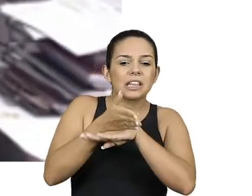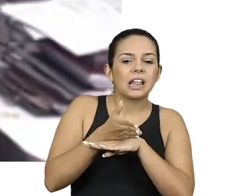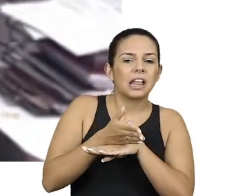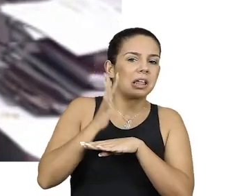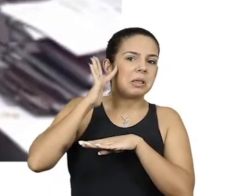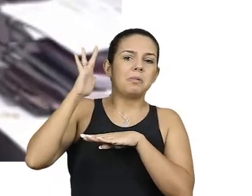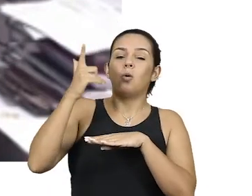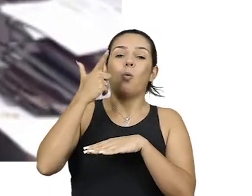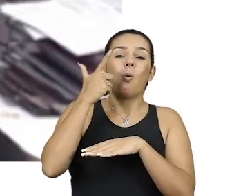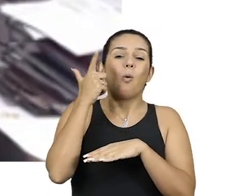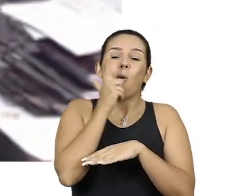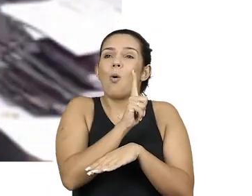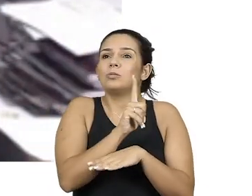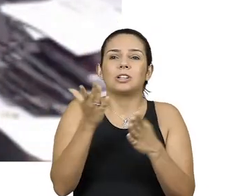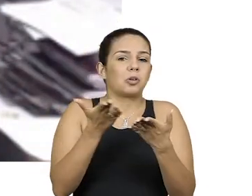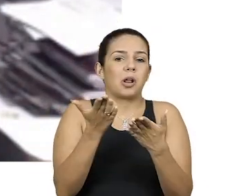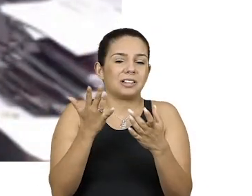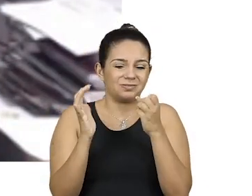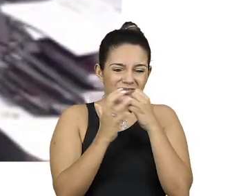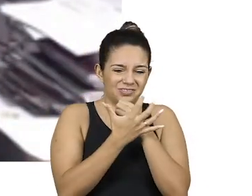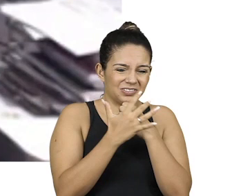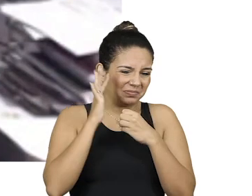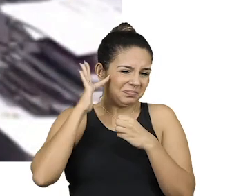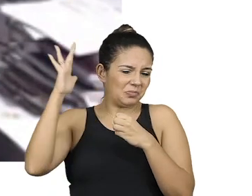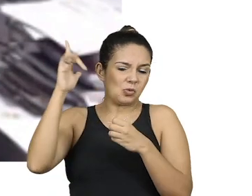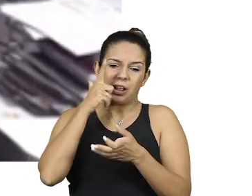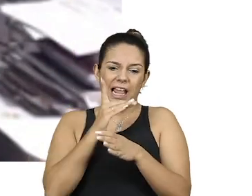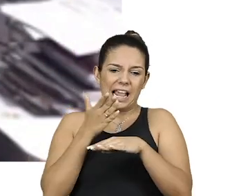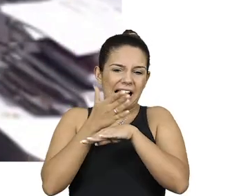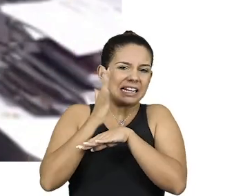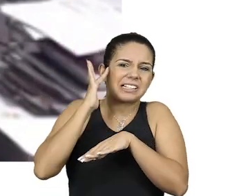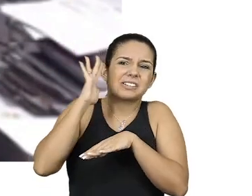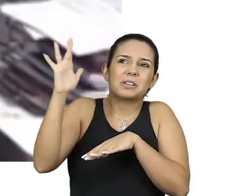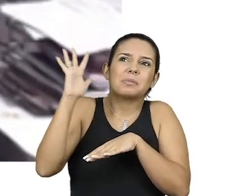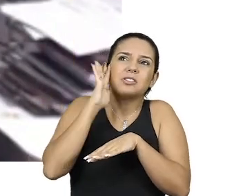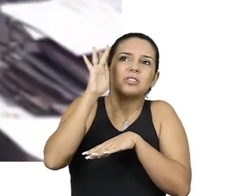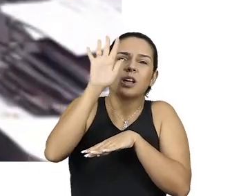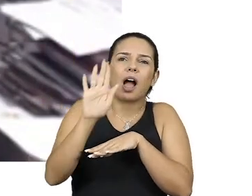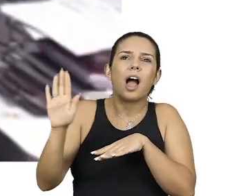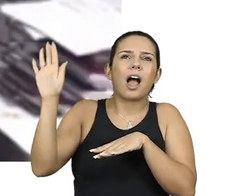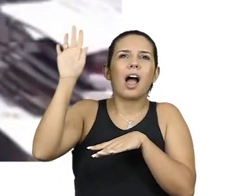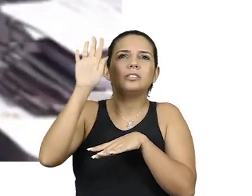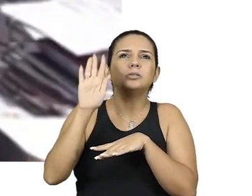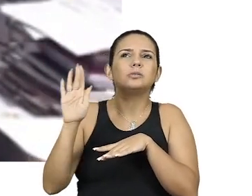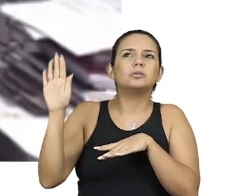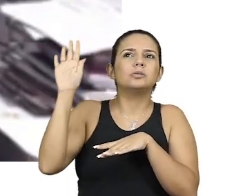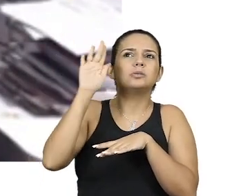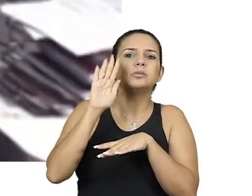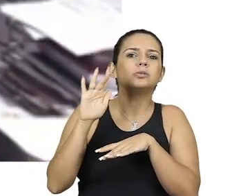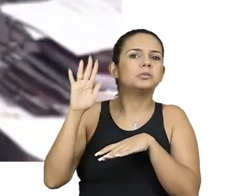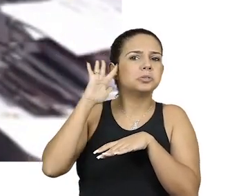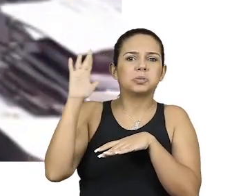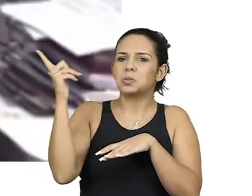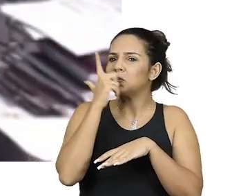o imaginário, para acessar o fantástico, para